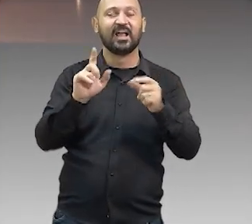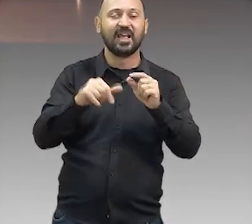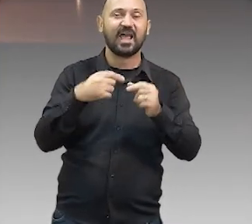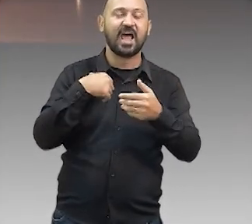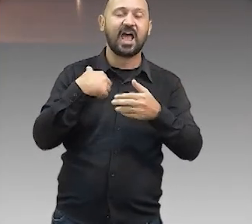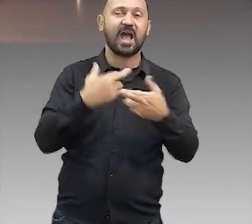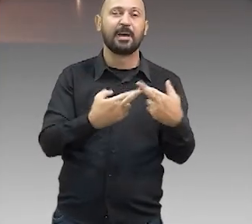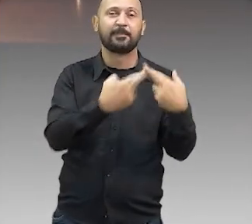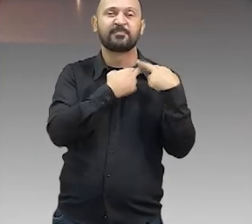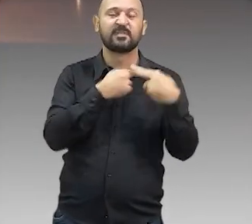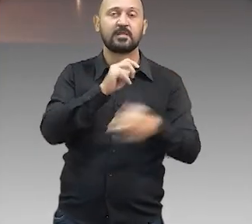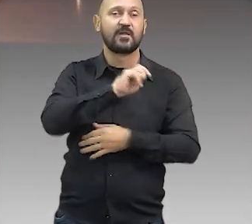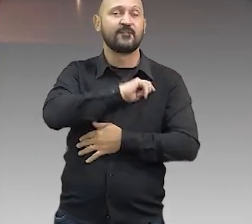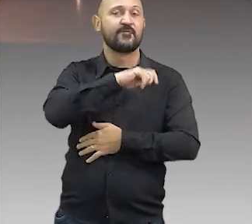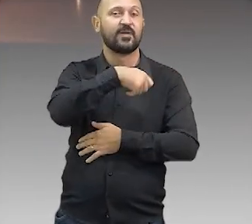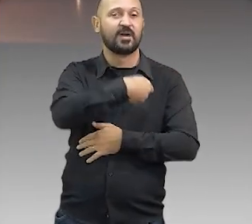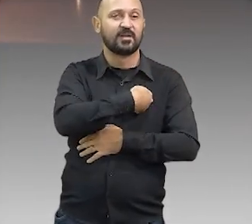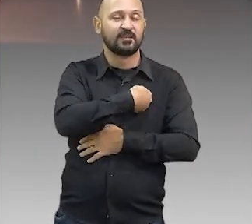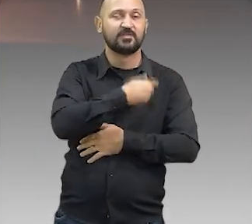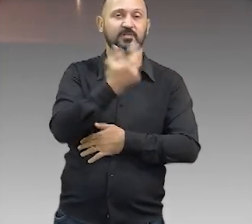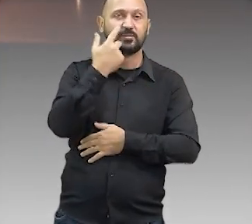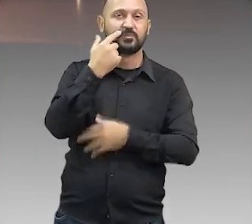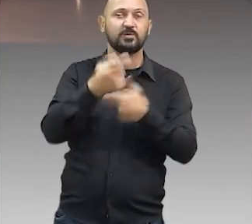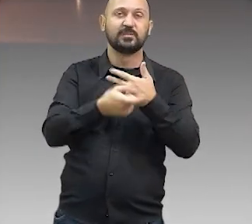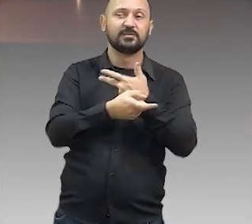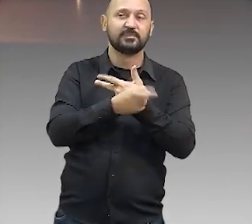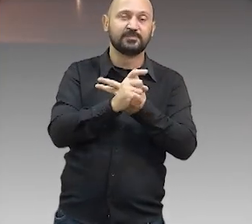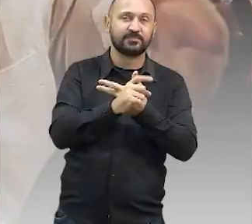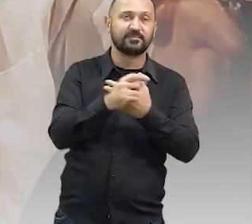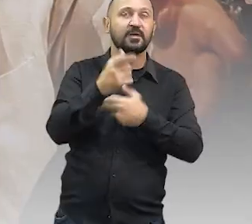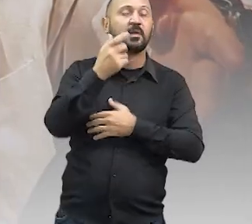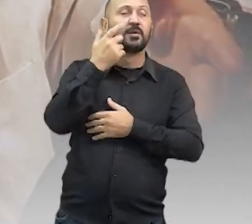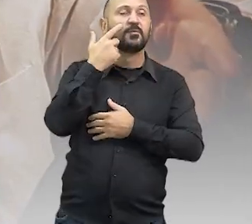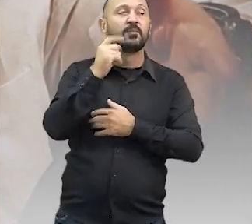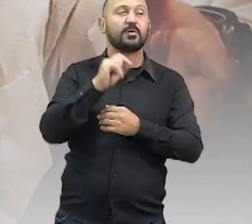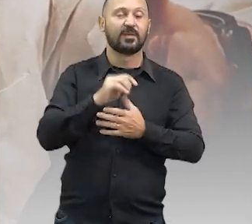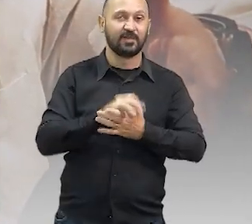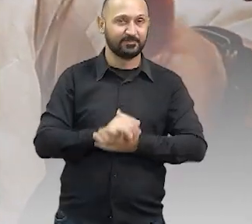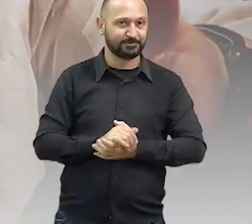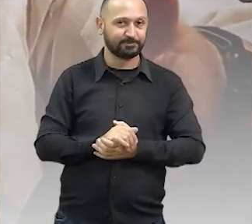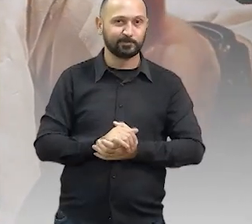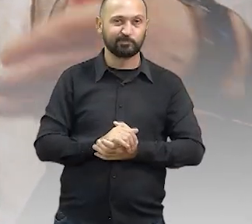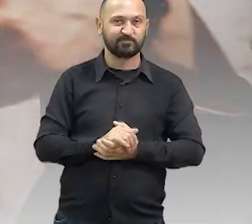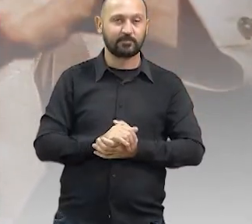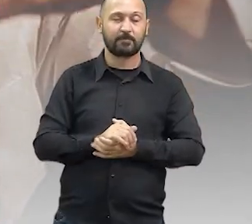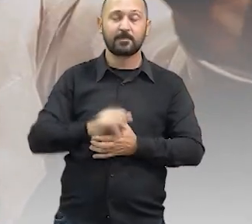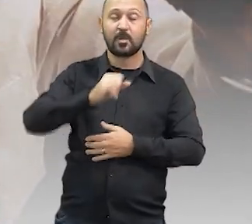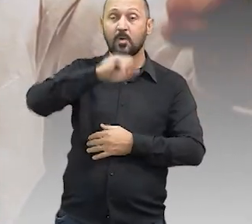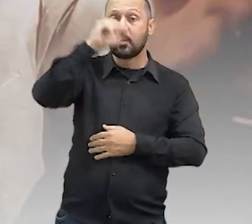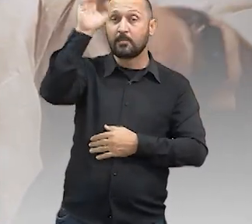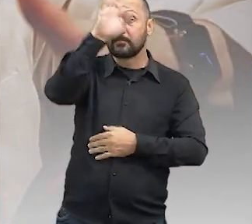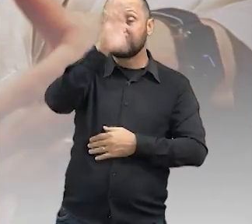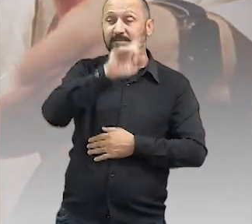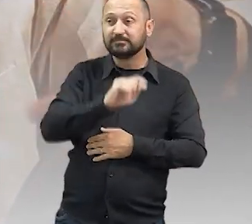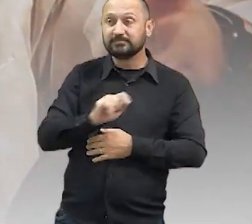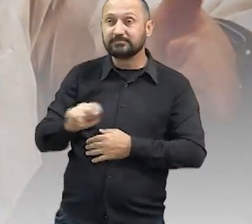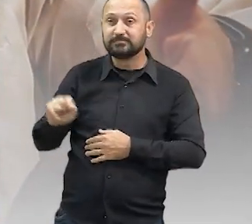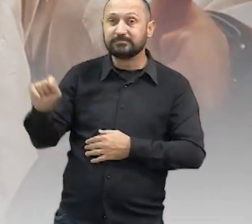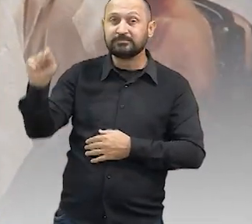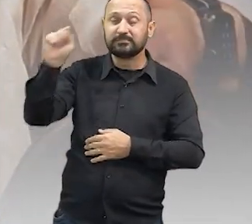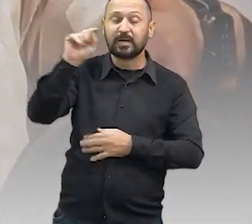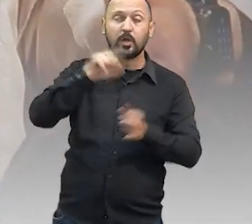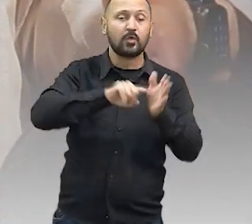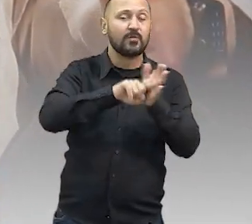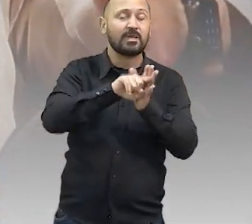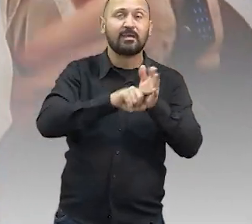ele seria responsável pela fiscalização do executivo. E a gente vê, no Brasil inteiro,